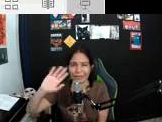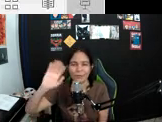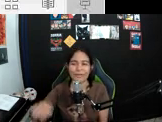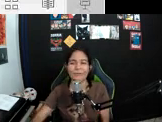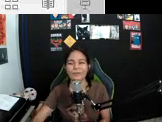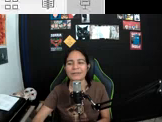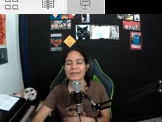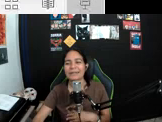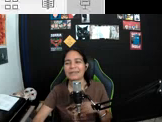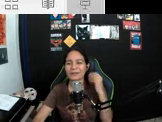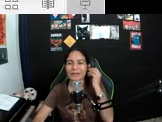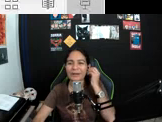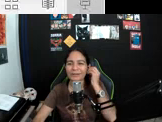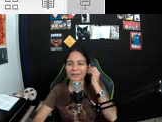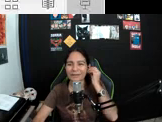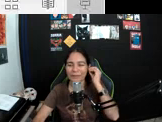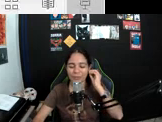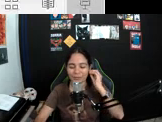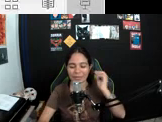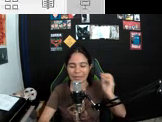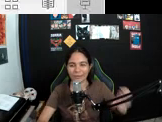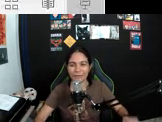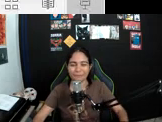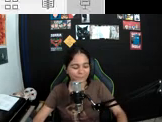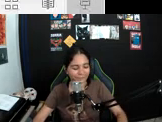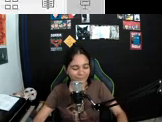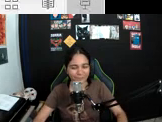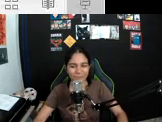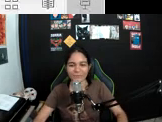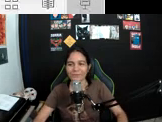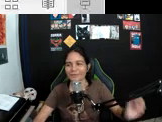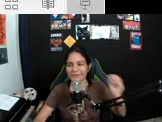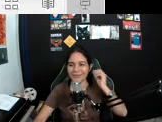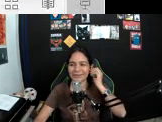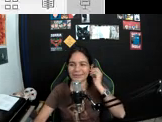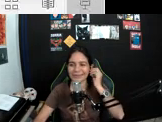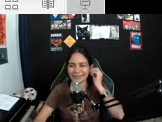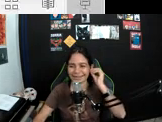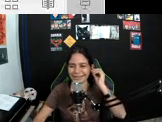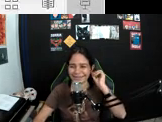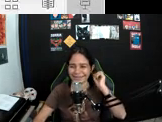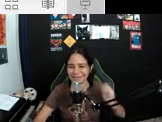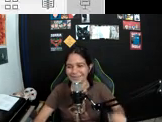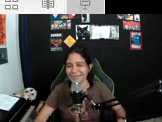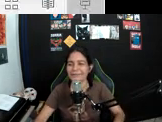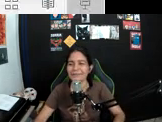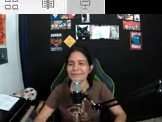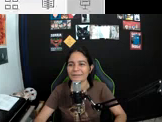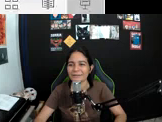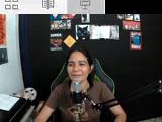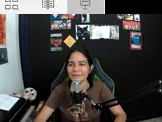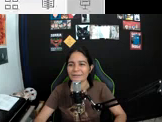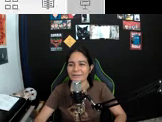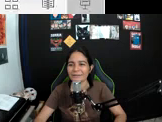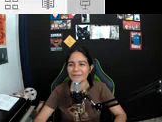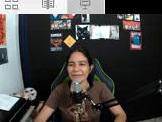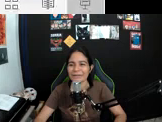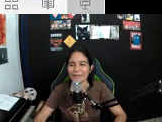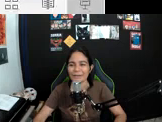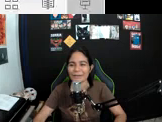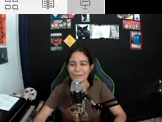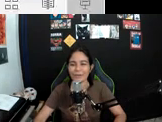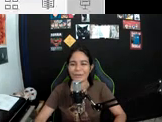encontra. Fiquem com Deus. Tchau, tchau e até a próxima aula. Tchau, professora. Até a próxima aula. Boa noite. Tchau, professora.